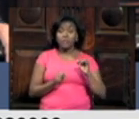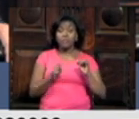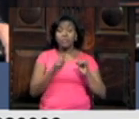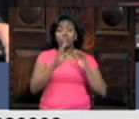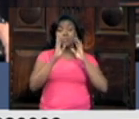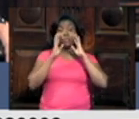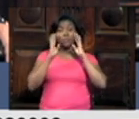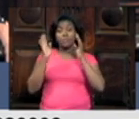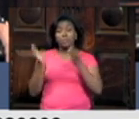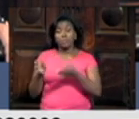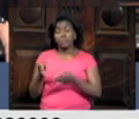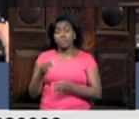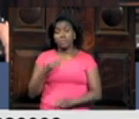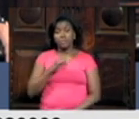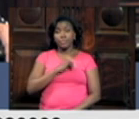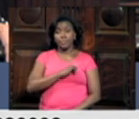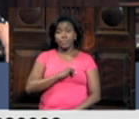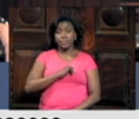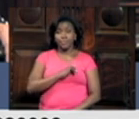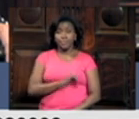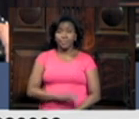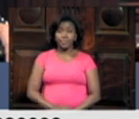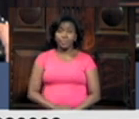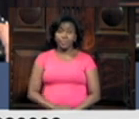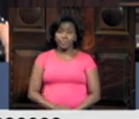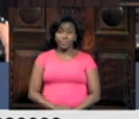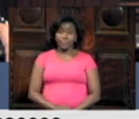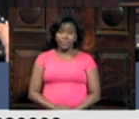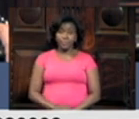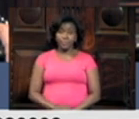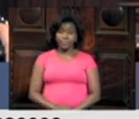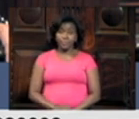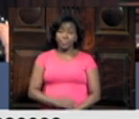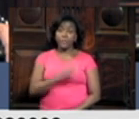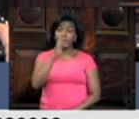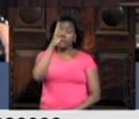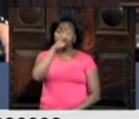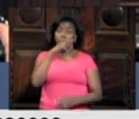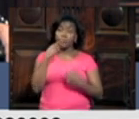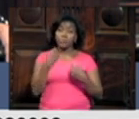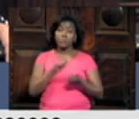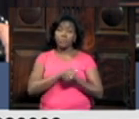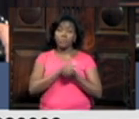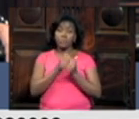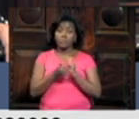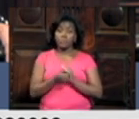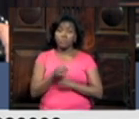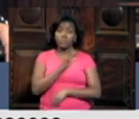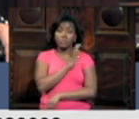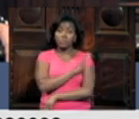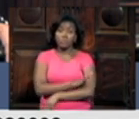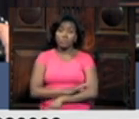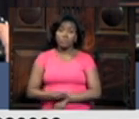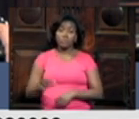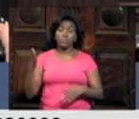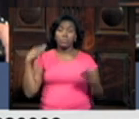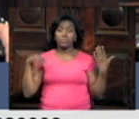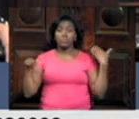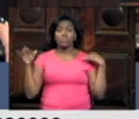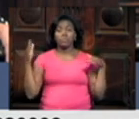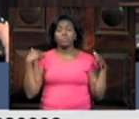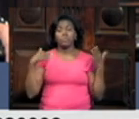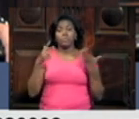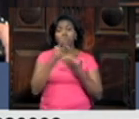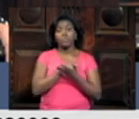por Itaboraí. Léo, lembra lá que a gente precisa de esporte, cultura, lazer, arte, música e dança.